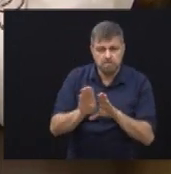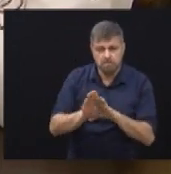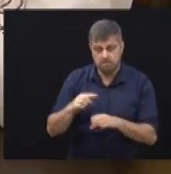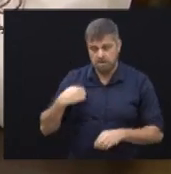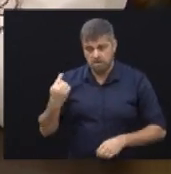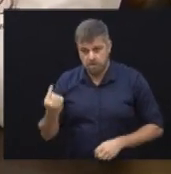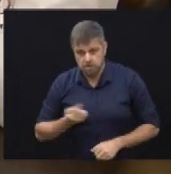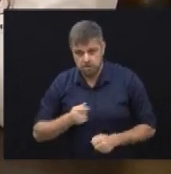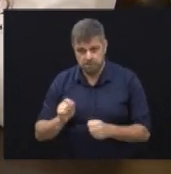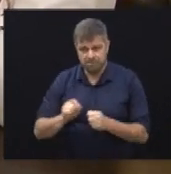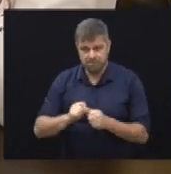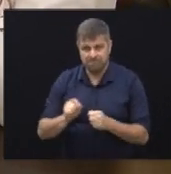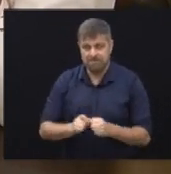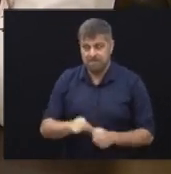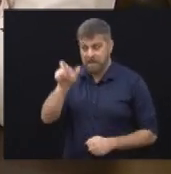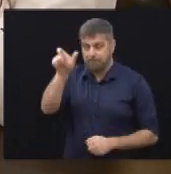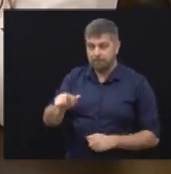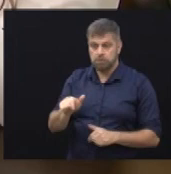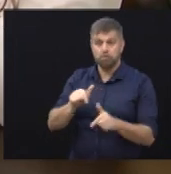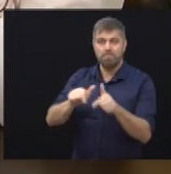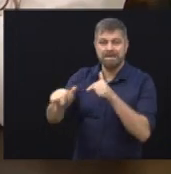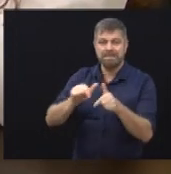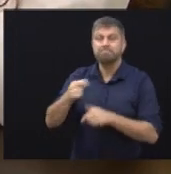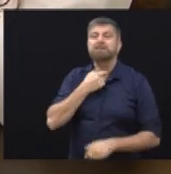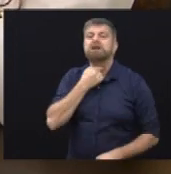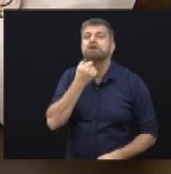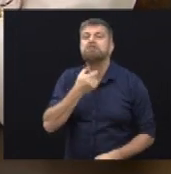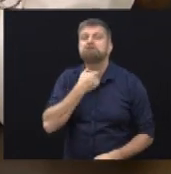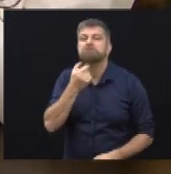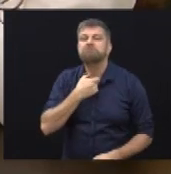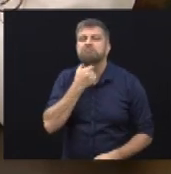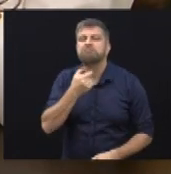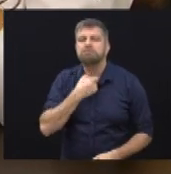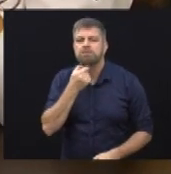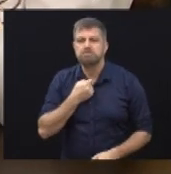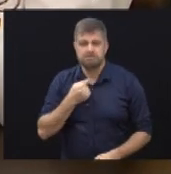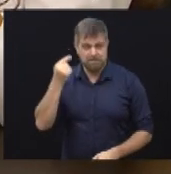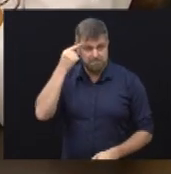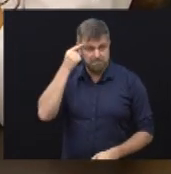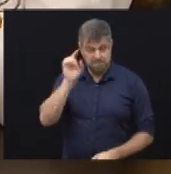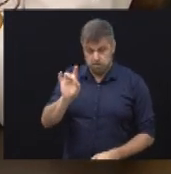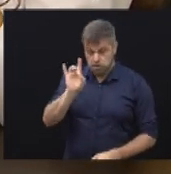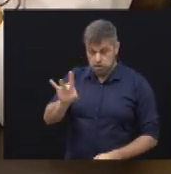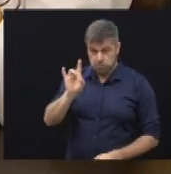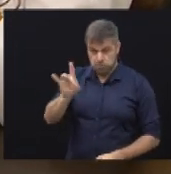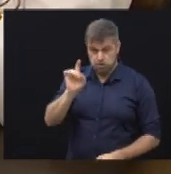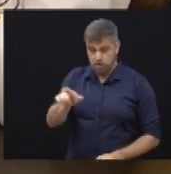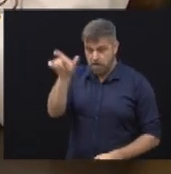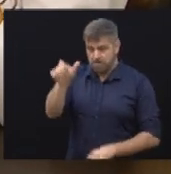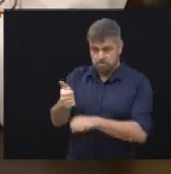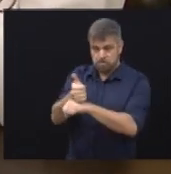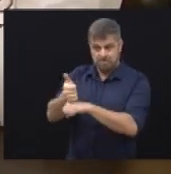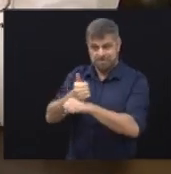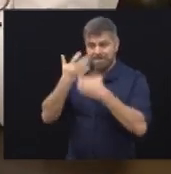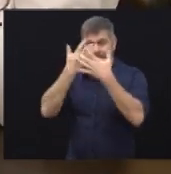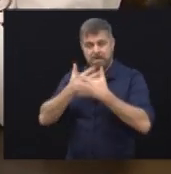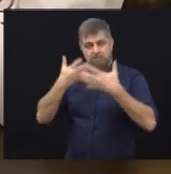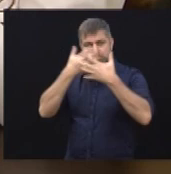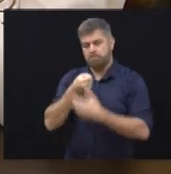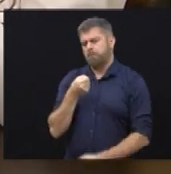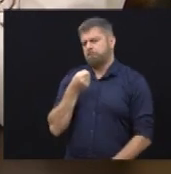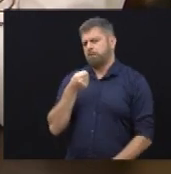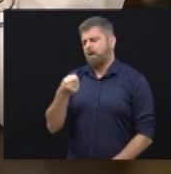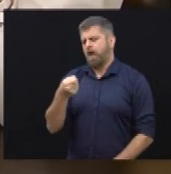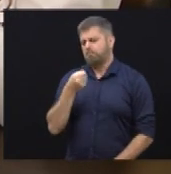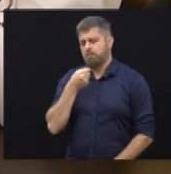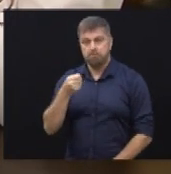existe um trabalho de fono ligado à voz, por exemplo, né? Muita gente acho que associa diretamente a questão mais de cantor,